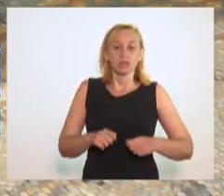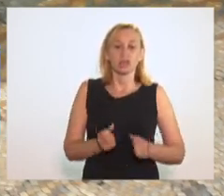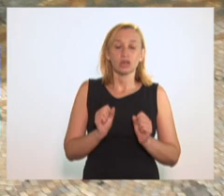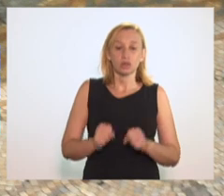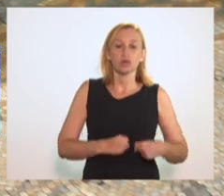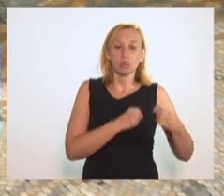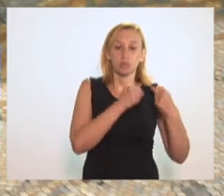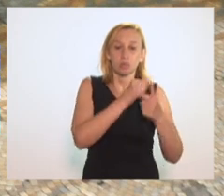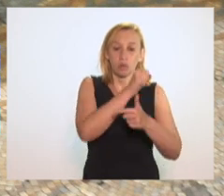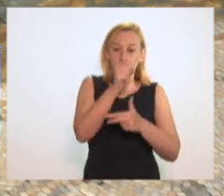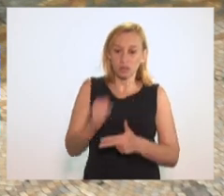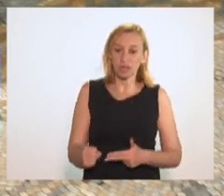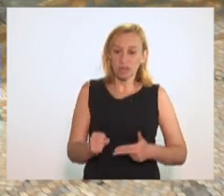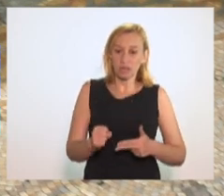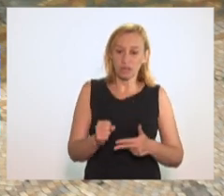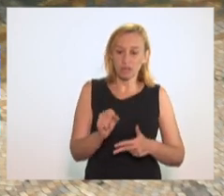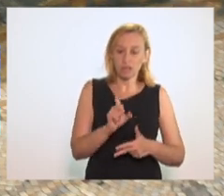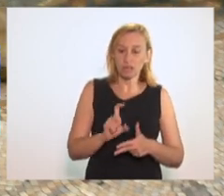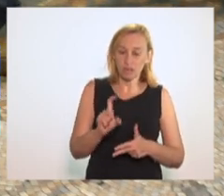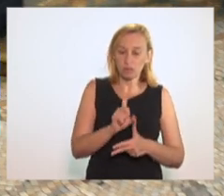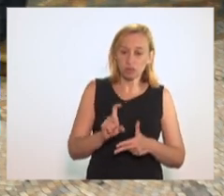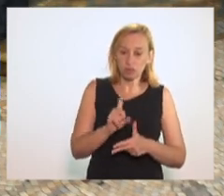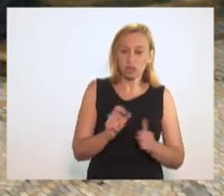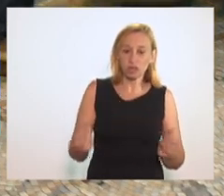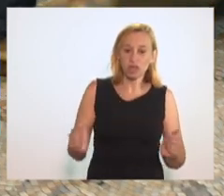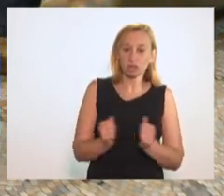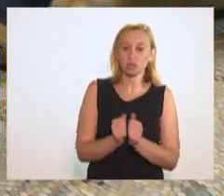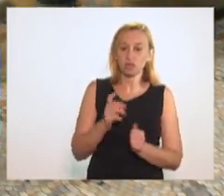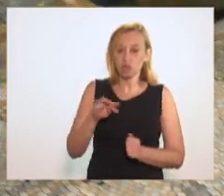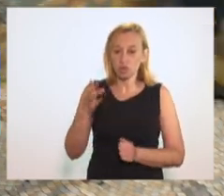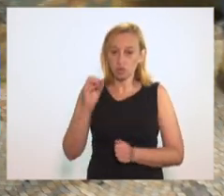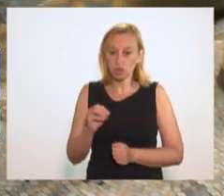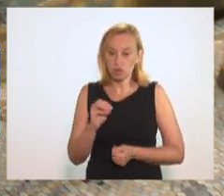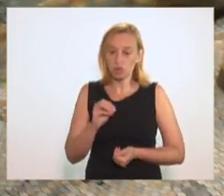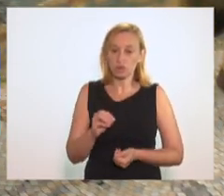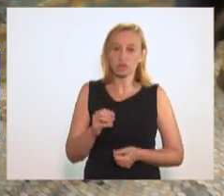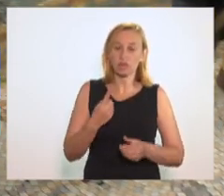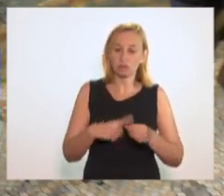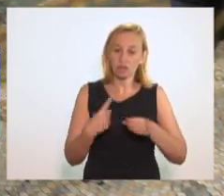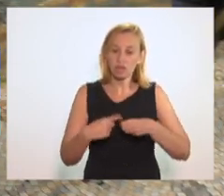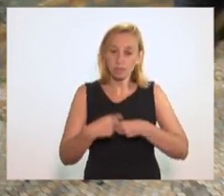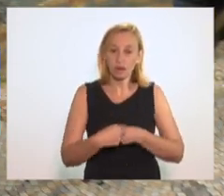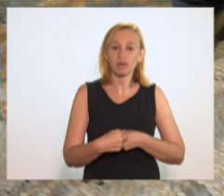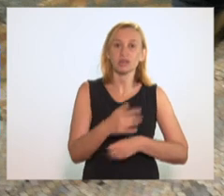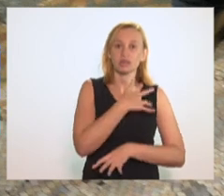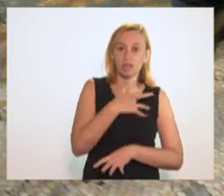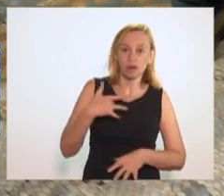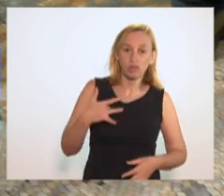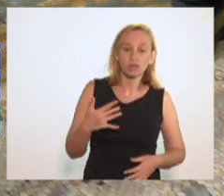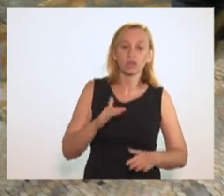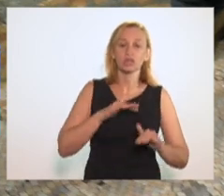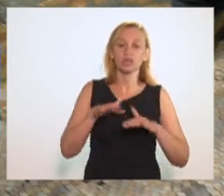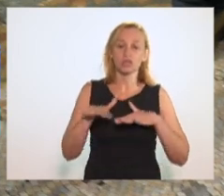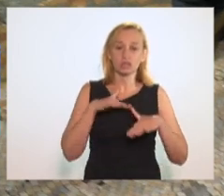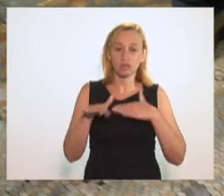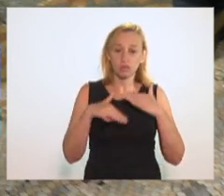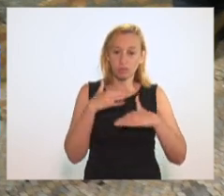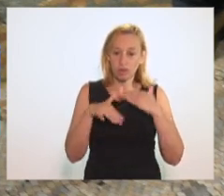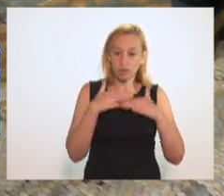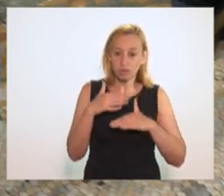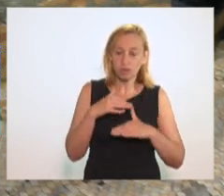Poder Executivo participar desses consórcios intermunicipais de saúde e desenvolvimento